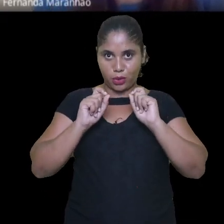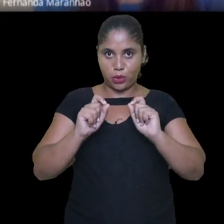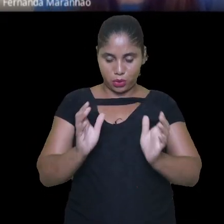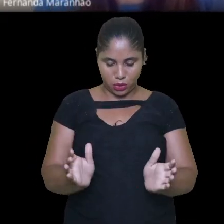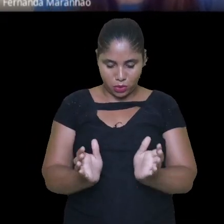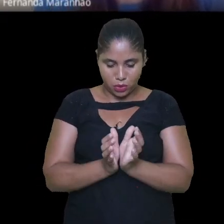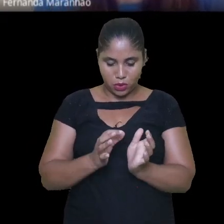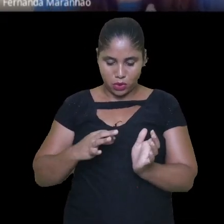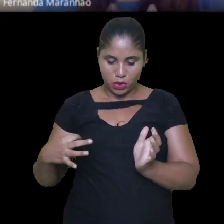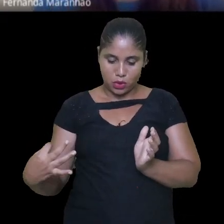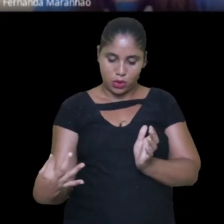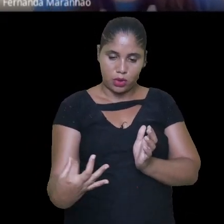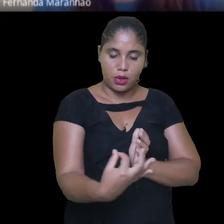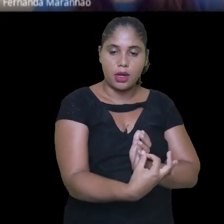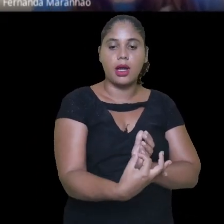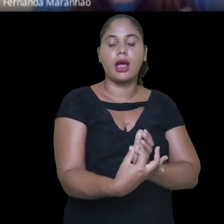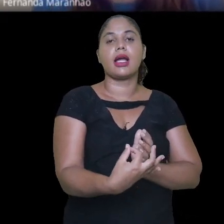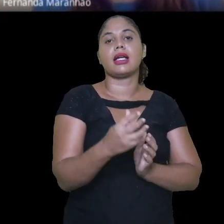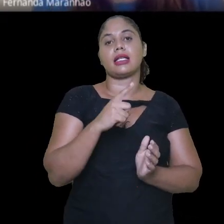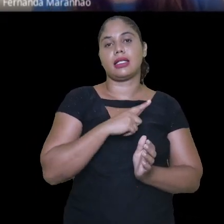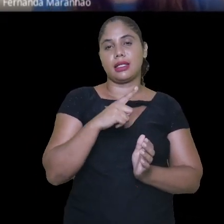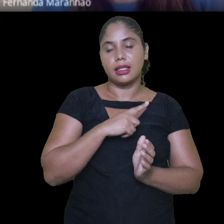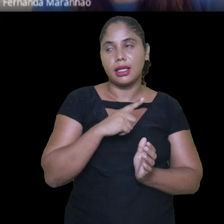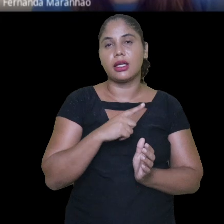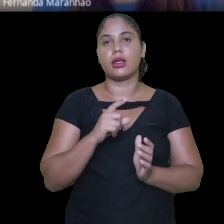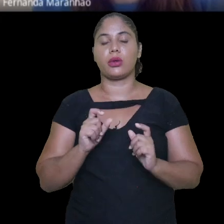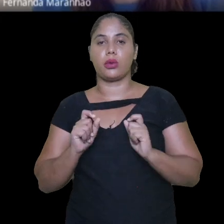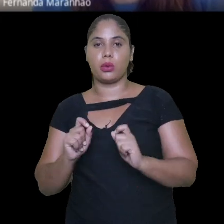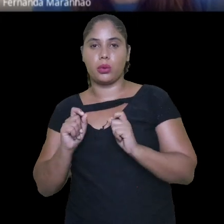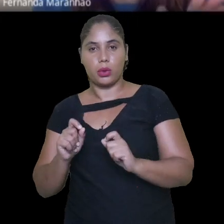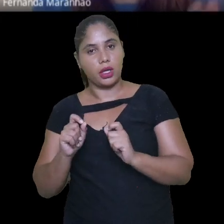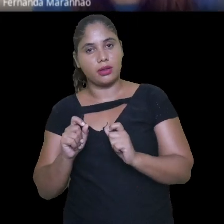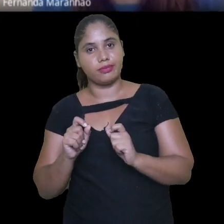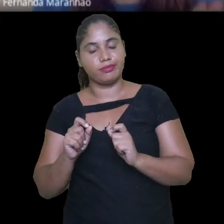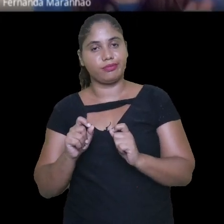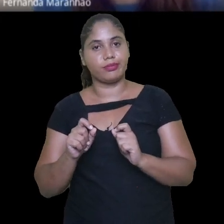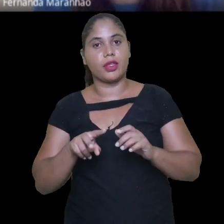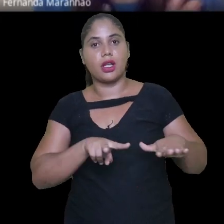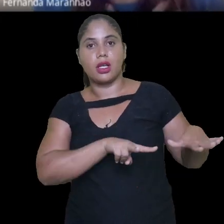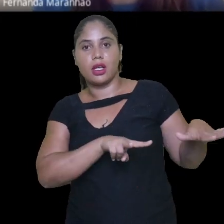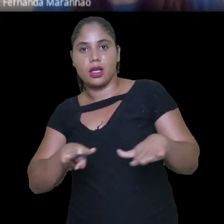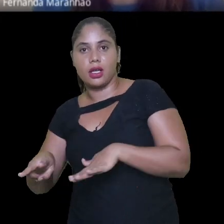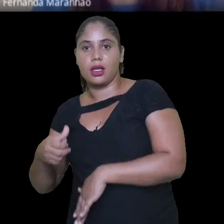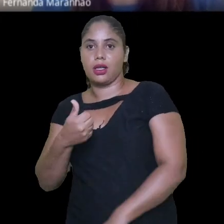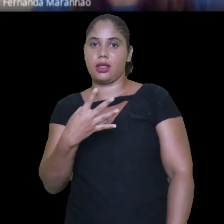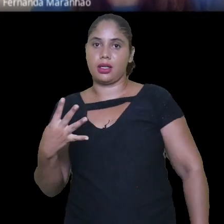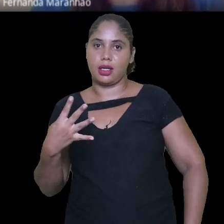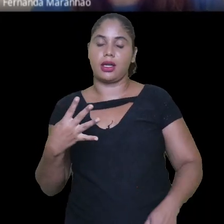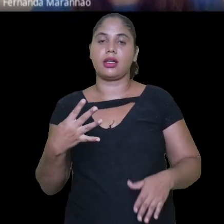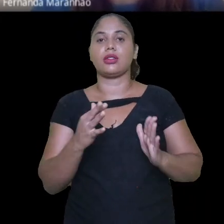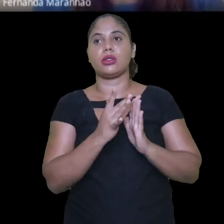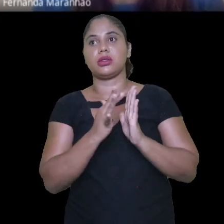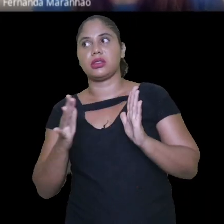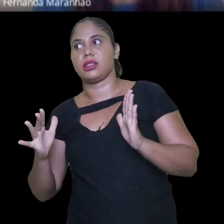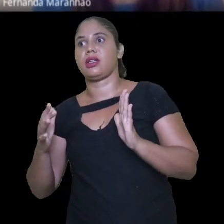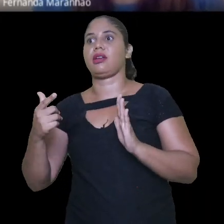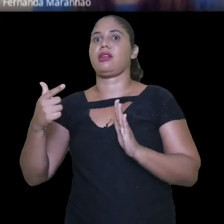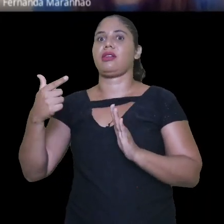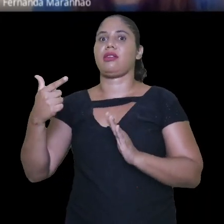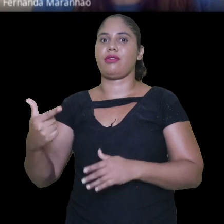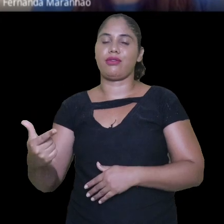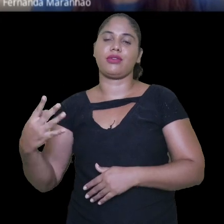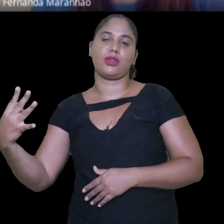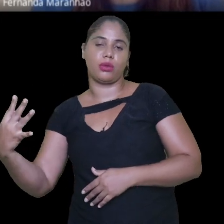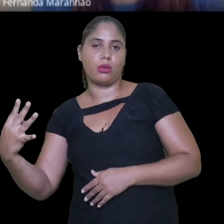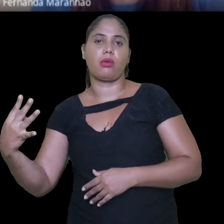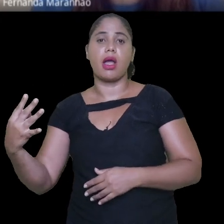semanas, como a ESUOG, e nas pacientes assintomáticas sem história prévia, de rotina, entre 20 e 24 semanas. Então, está aí a